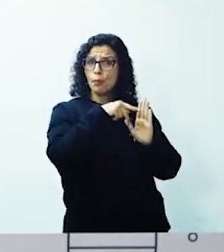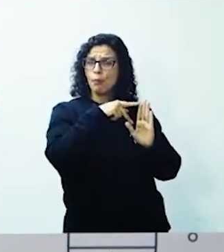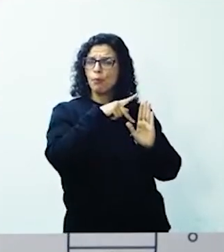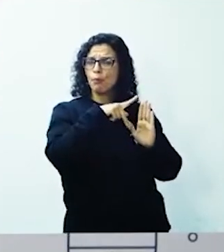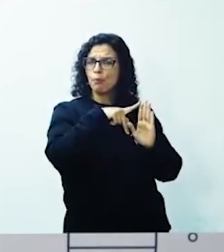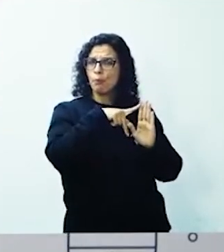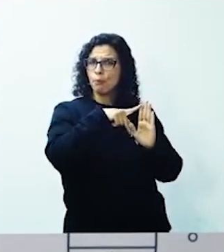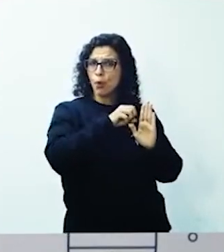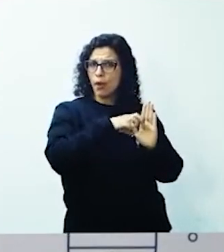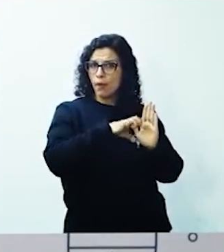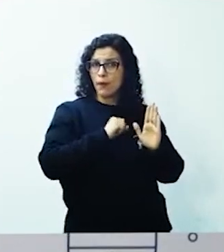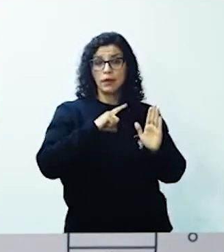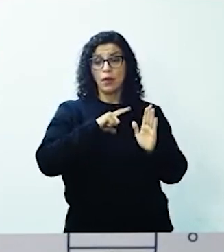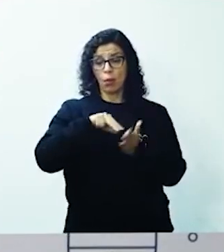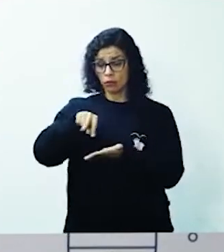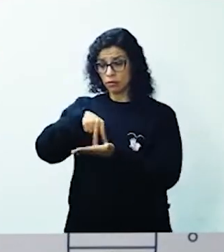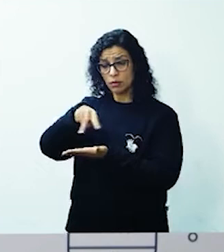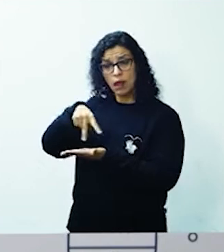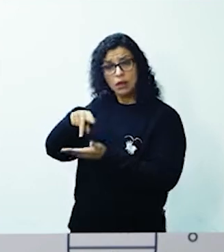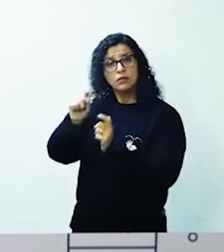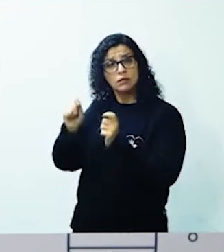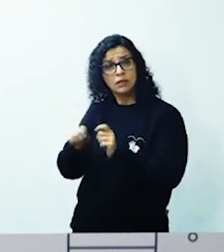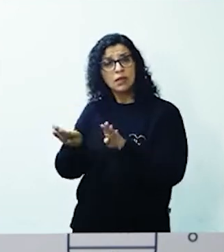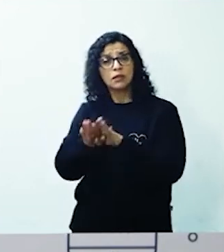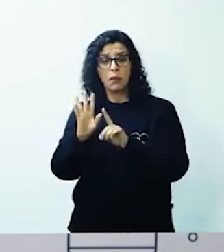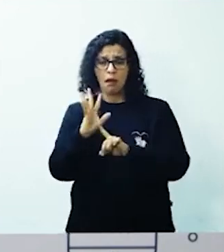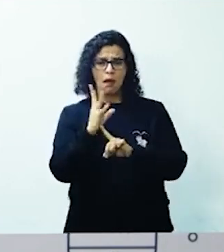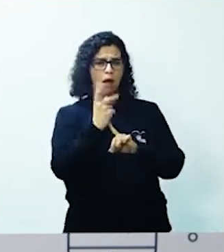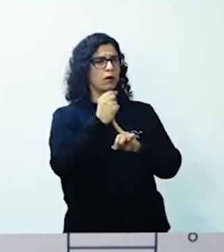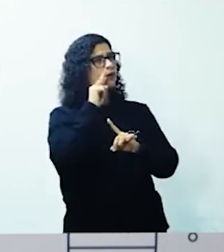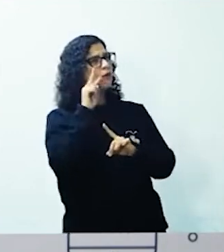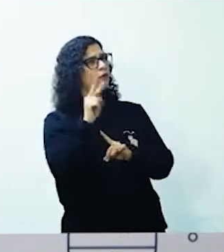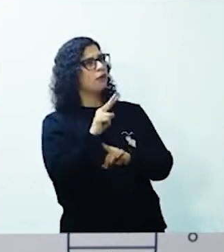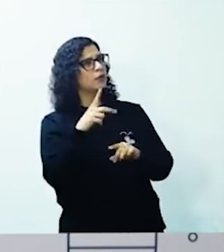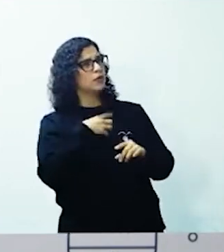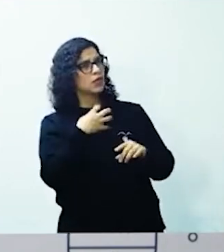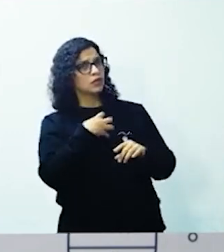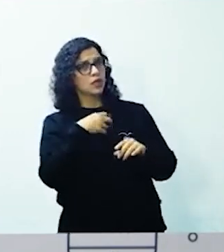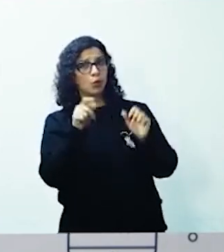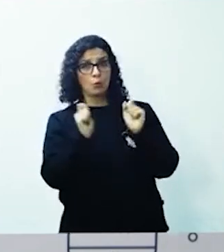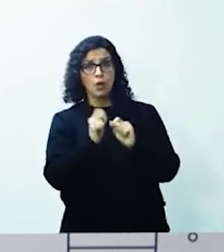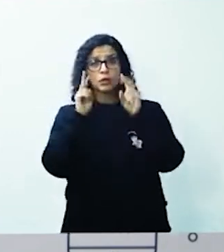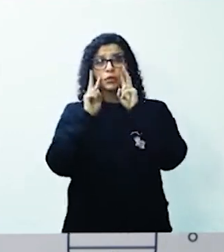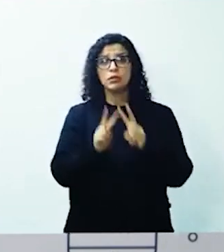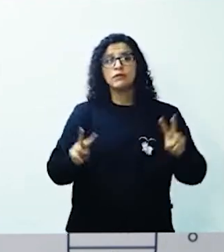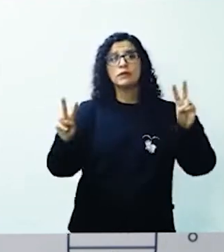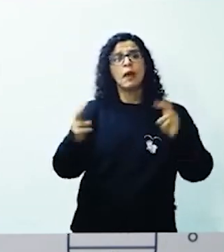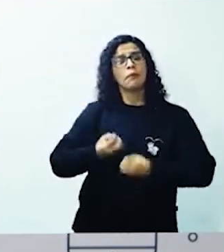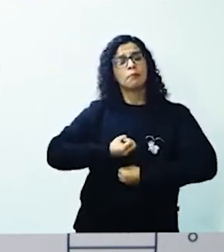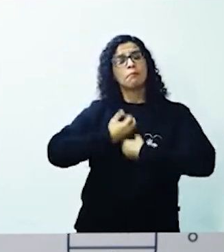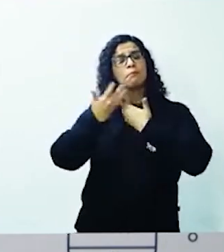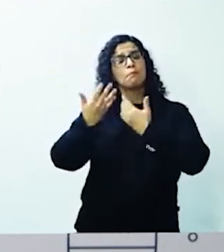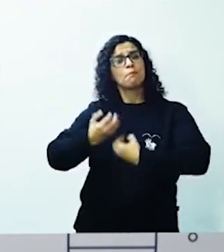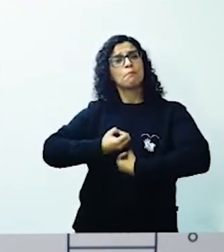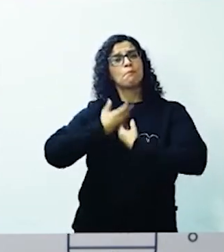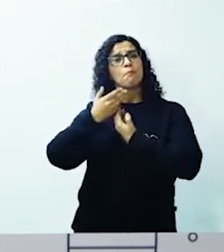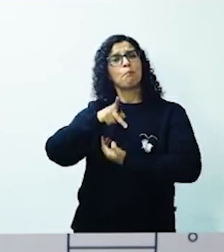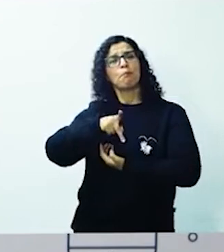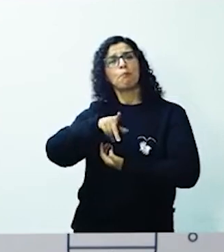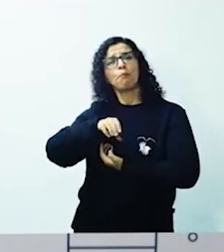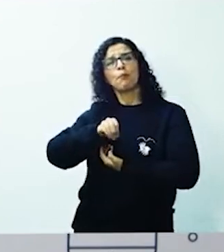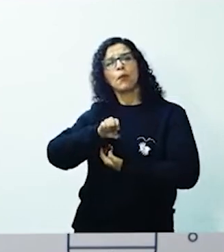dança. Eu posso ter a poesia numa obra de arte. Eu posso enxergar poesia até mesmo na